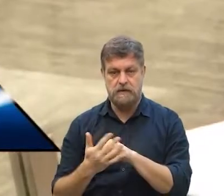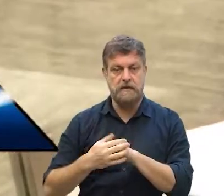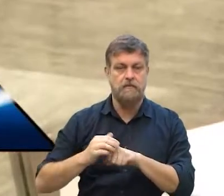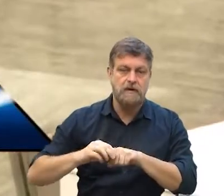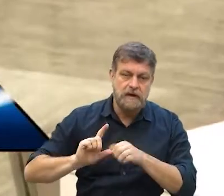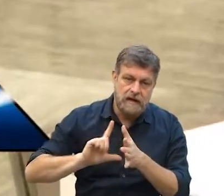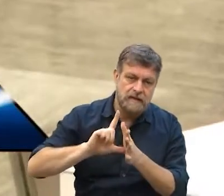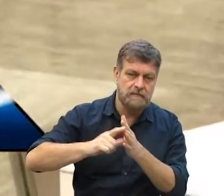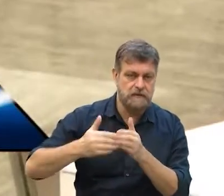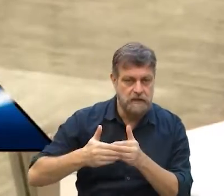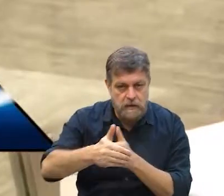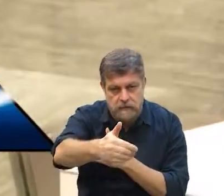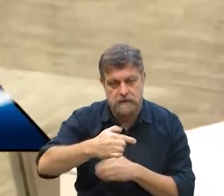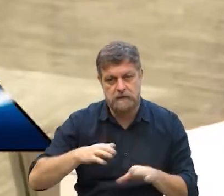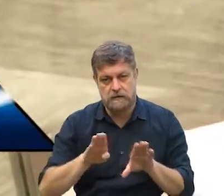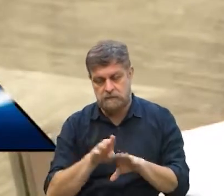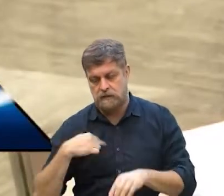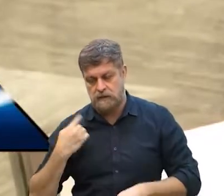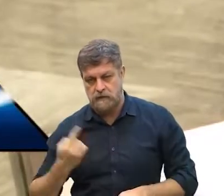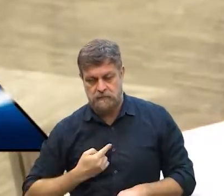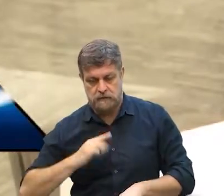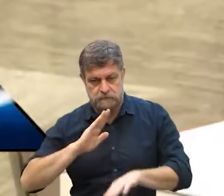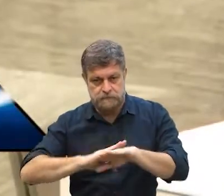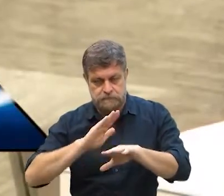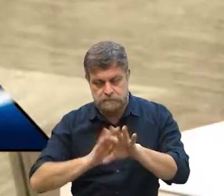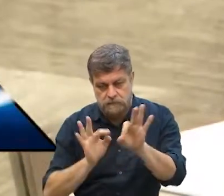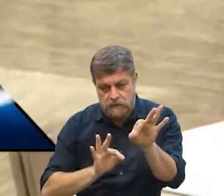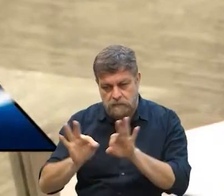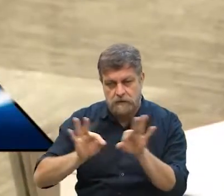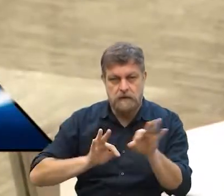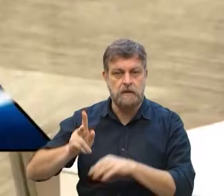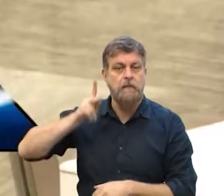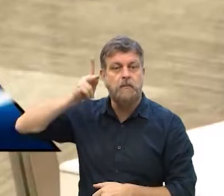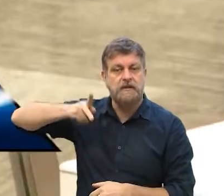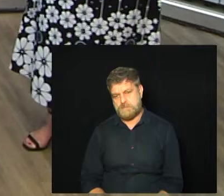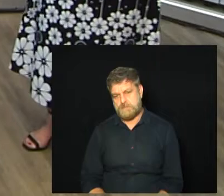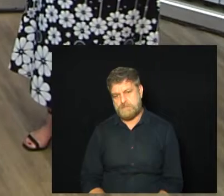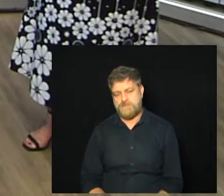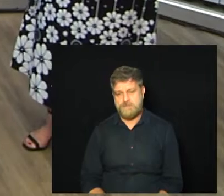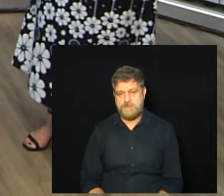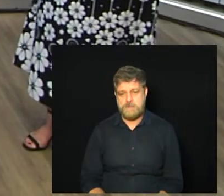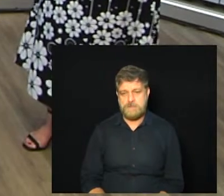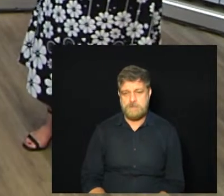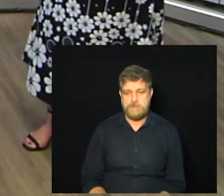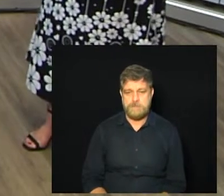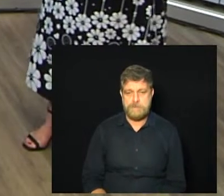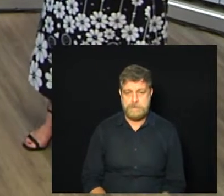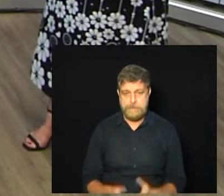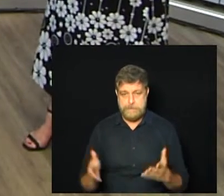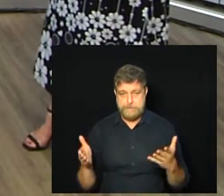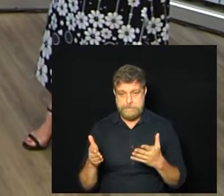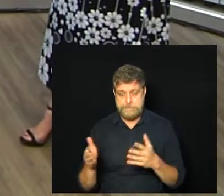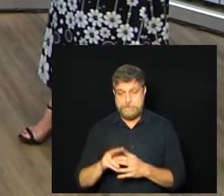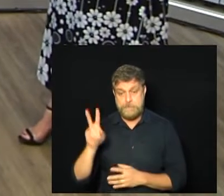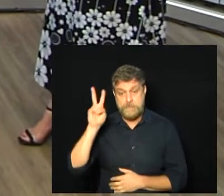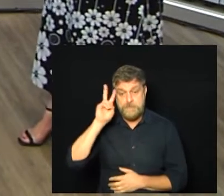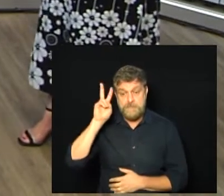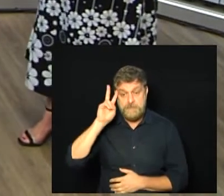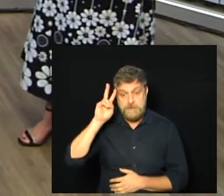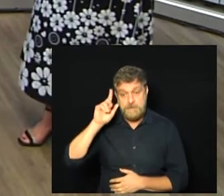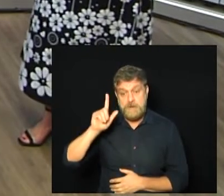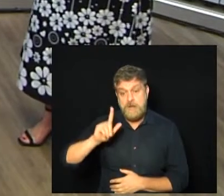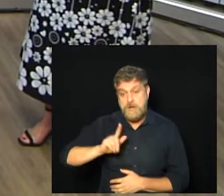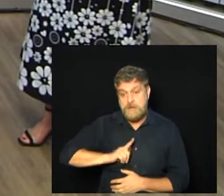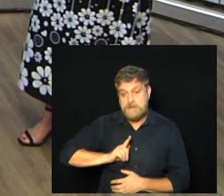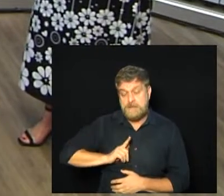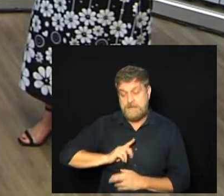no pós-pandemia, para inclusive isso se tornar a elaboração de políticas. E hoje é segunda-feira, portanto é